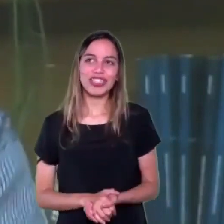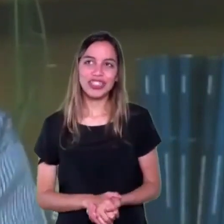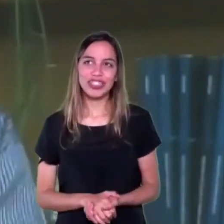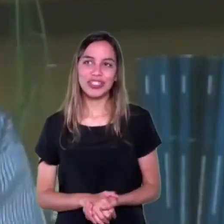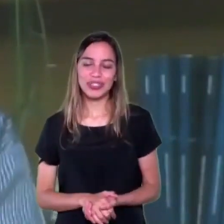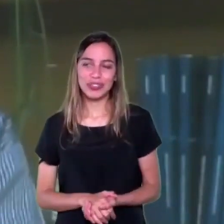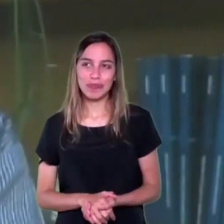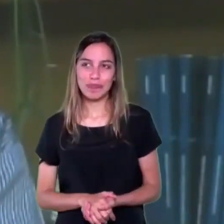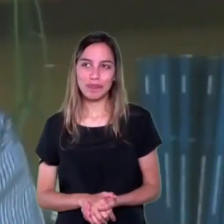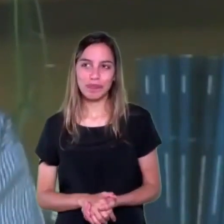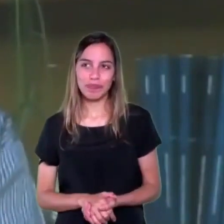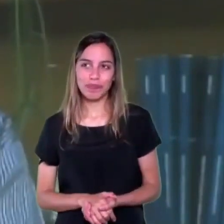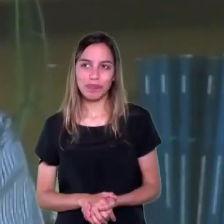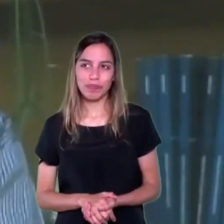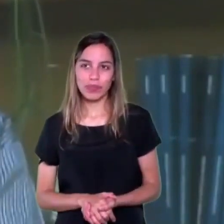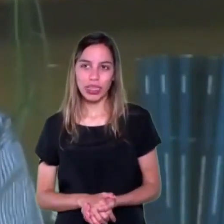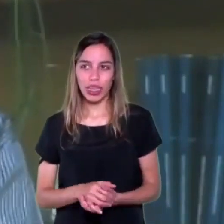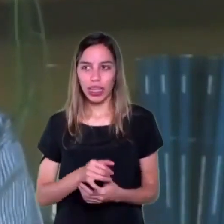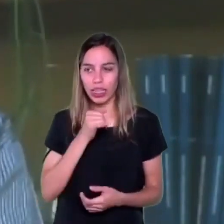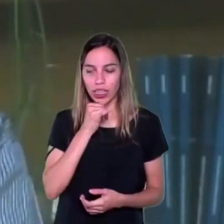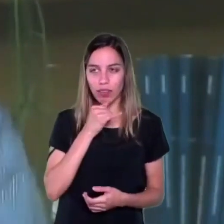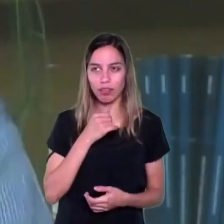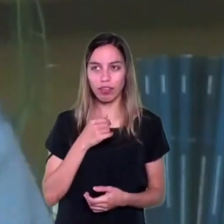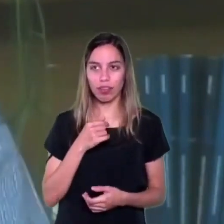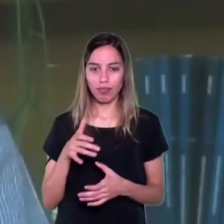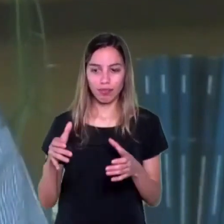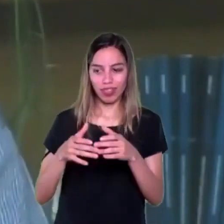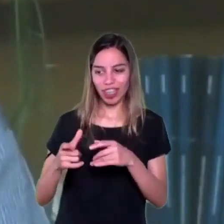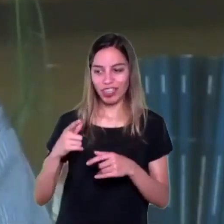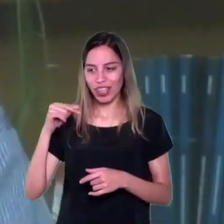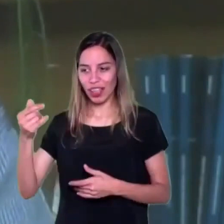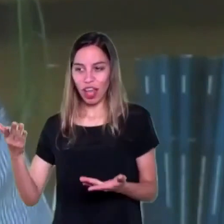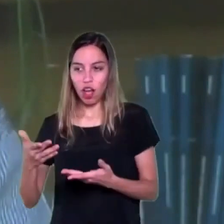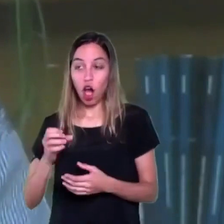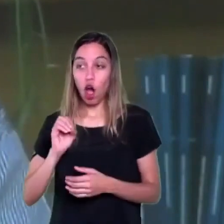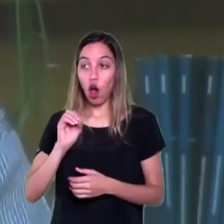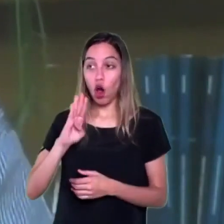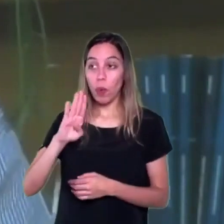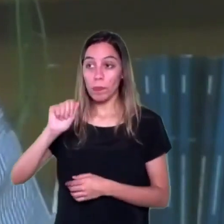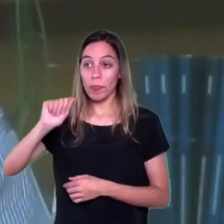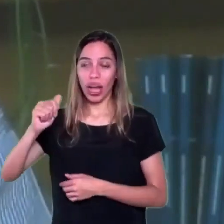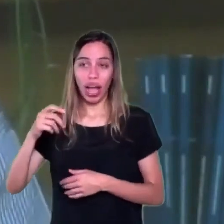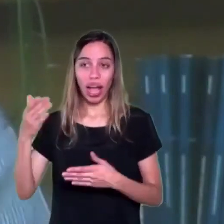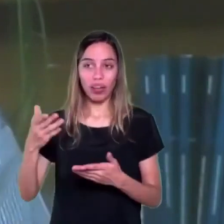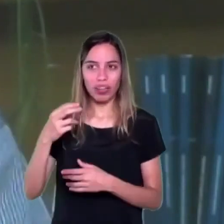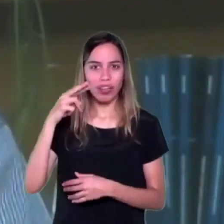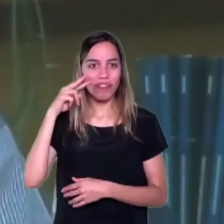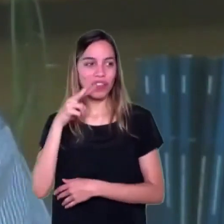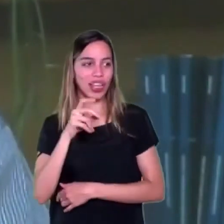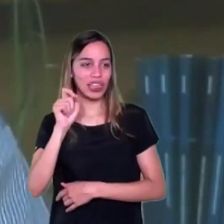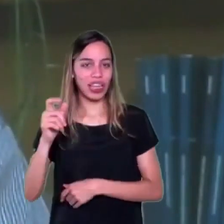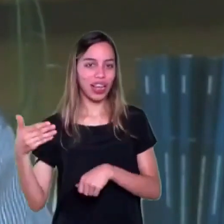A trolha saiu. Oba, agora vamos ver quem vai entrar. Tipo coisa assim, tá?